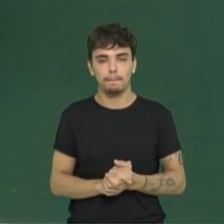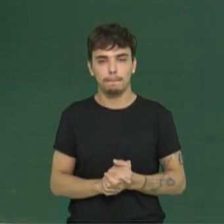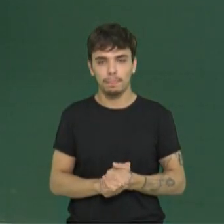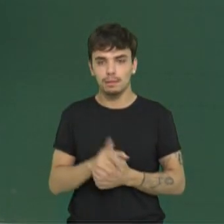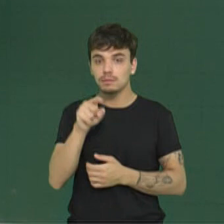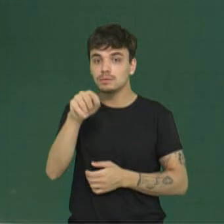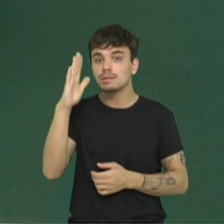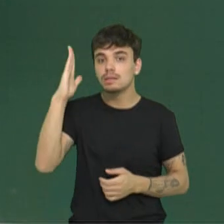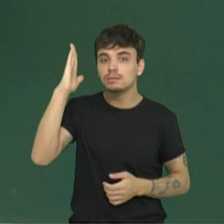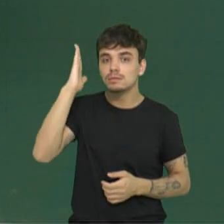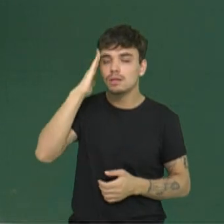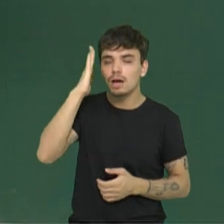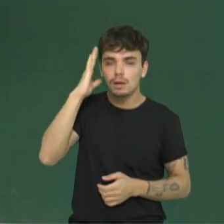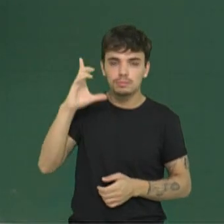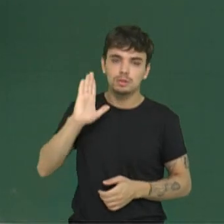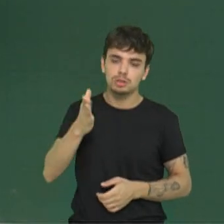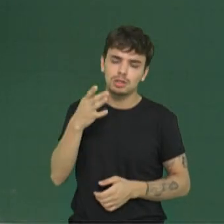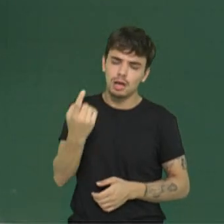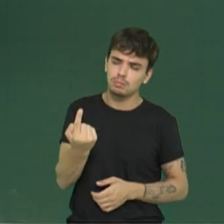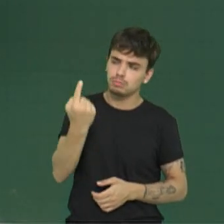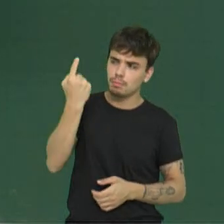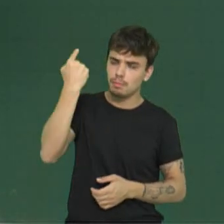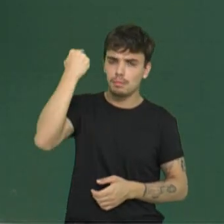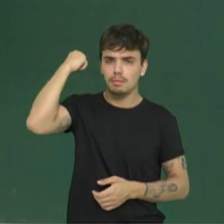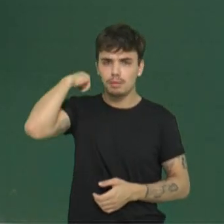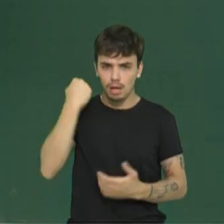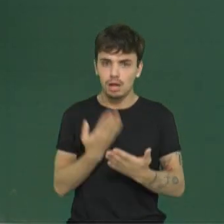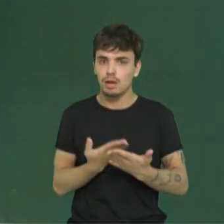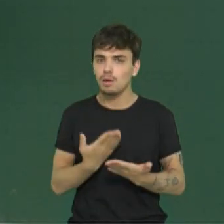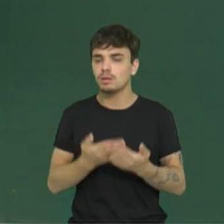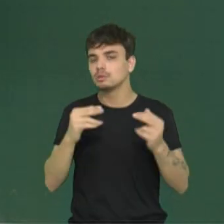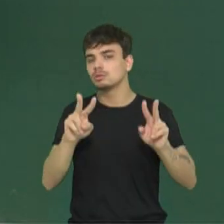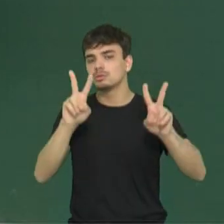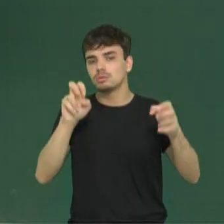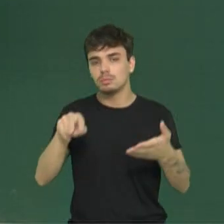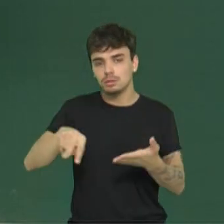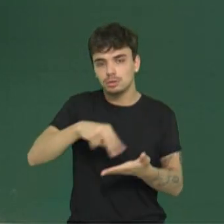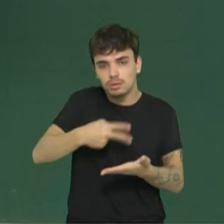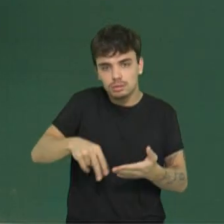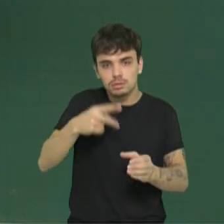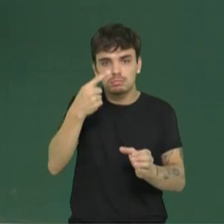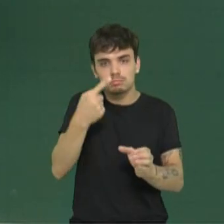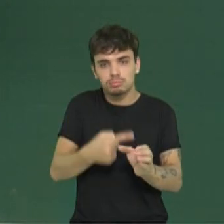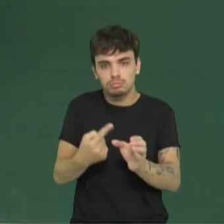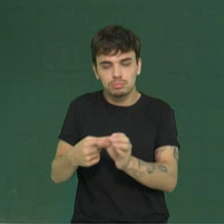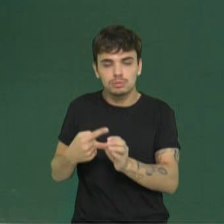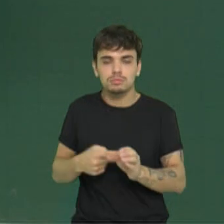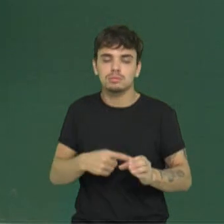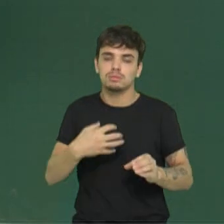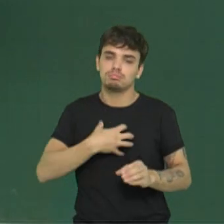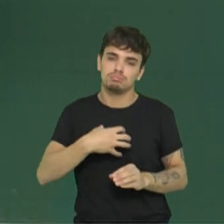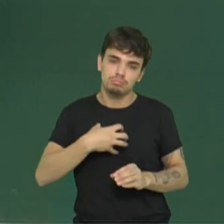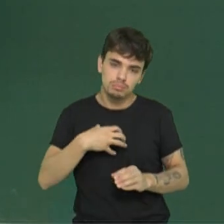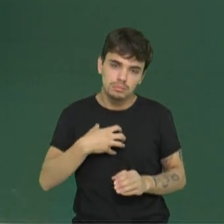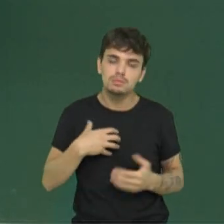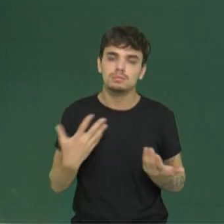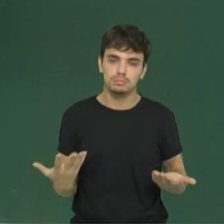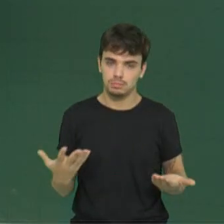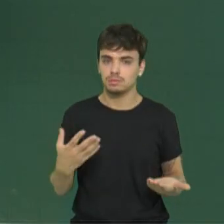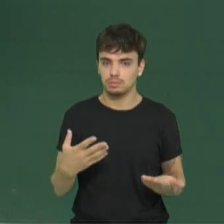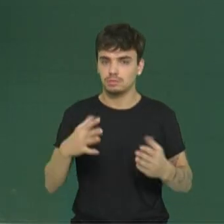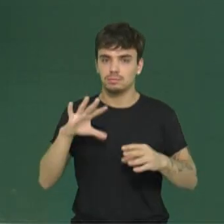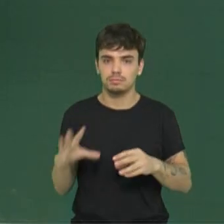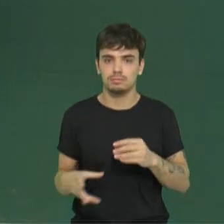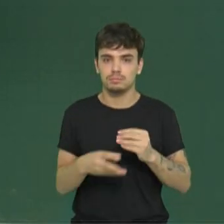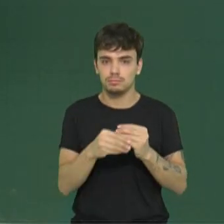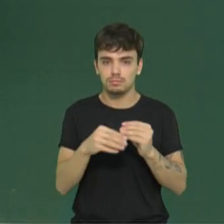vocês sabem, nós estamos tratando já há algum tempo das danças urbanas, dos ritmos, né, que